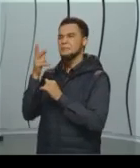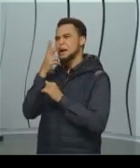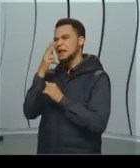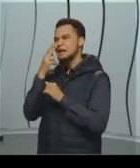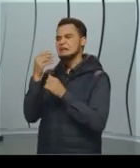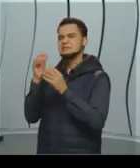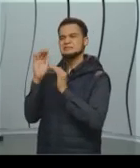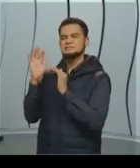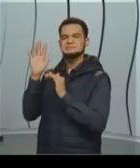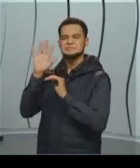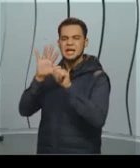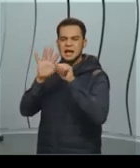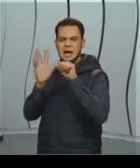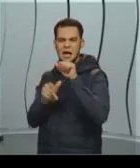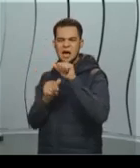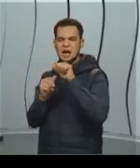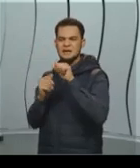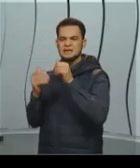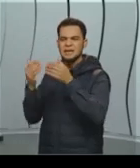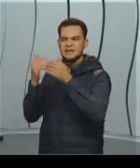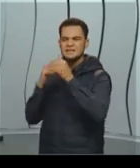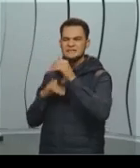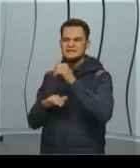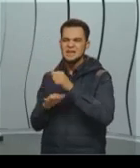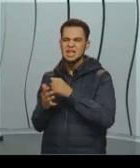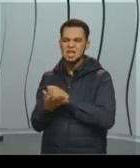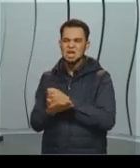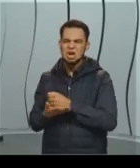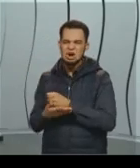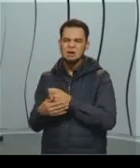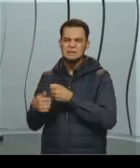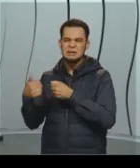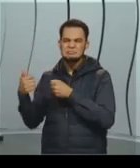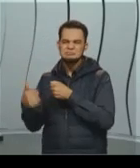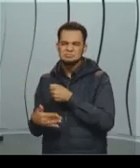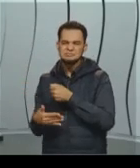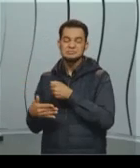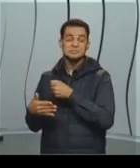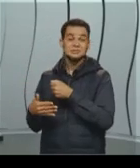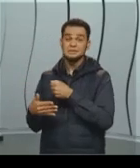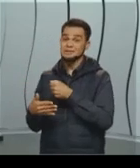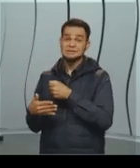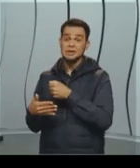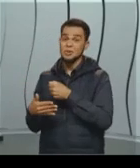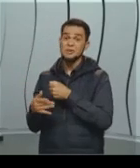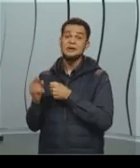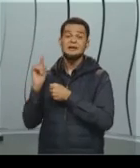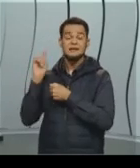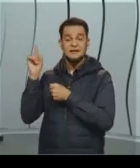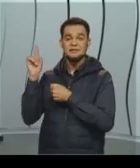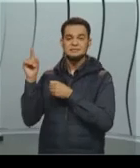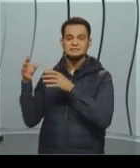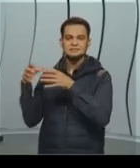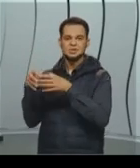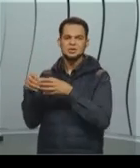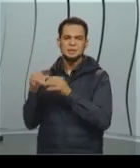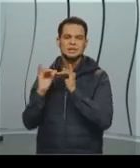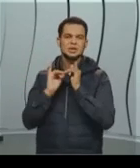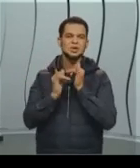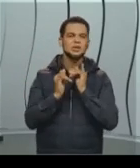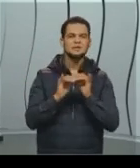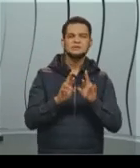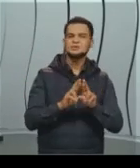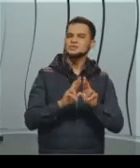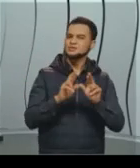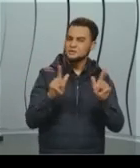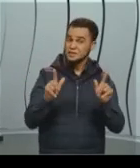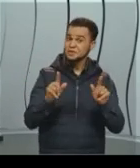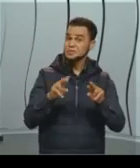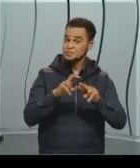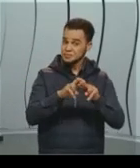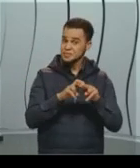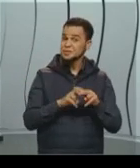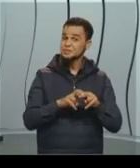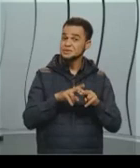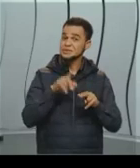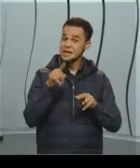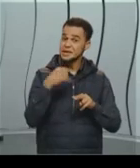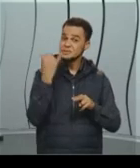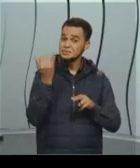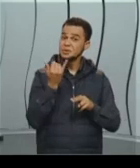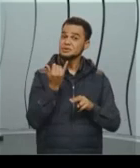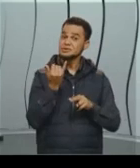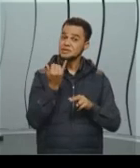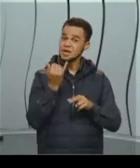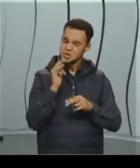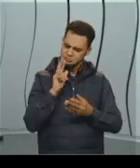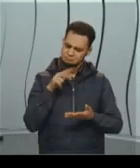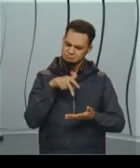ou nos padrões culturais europeus. Então é muito importante que a gente tenha aí uma compreensão da África a partir da própria África, que